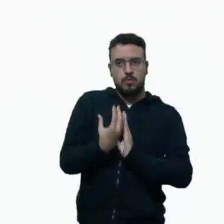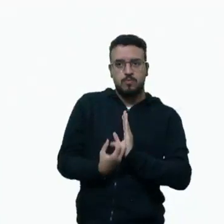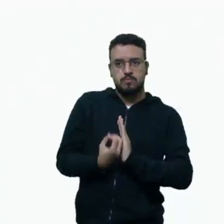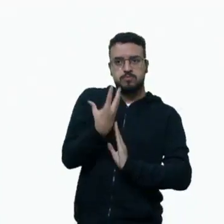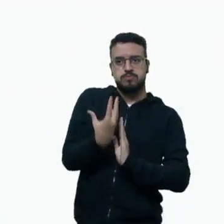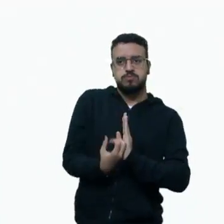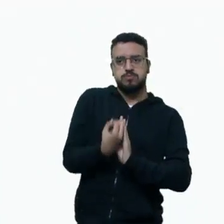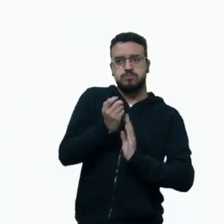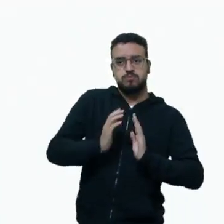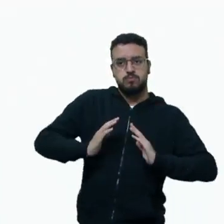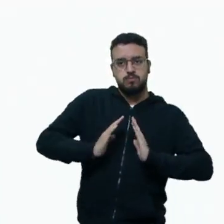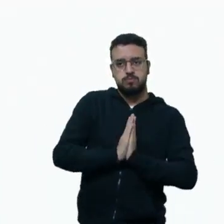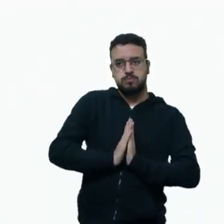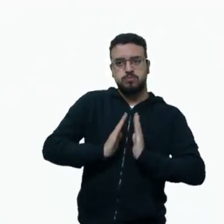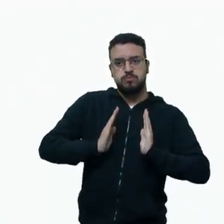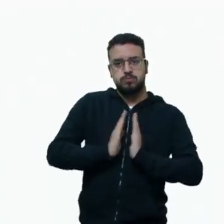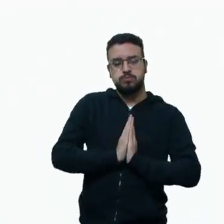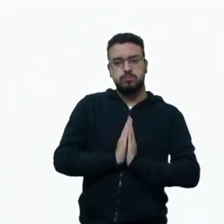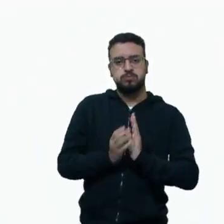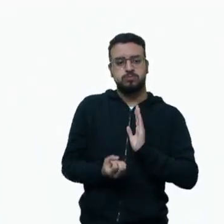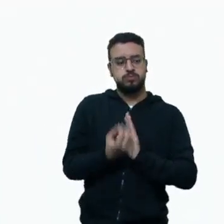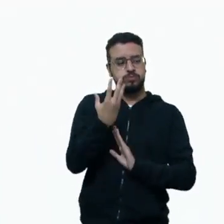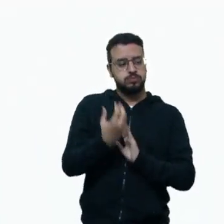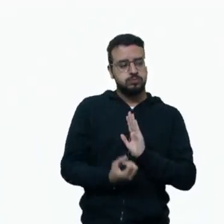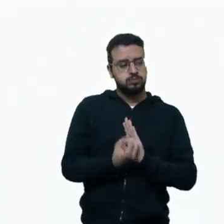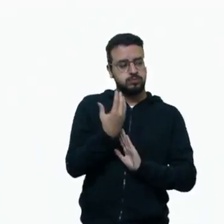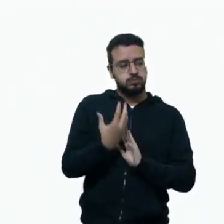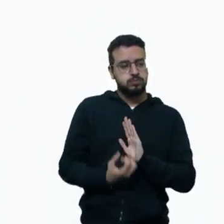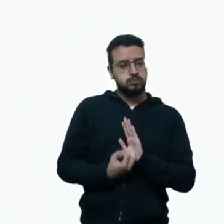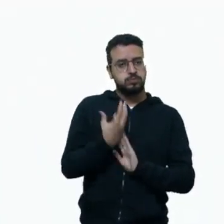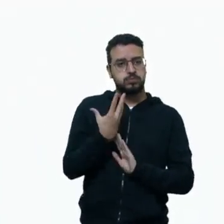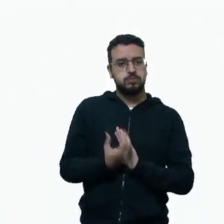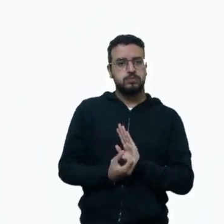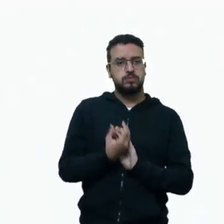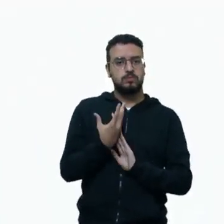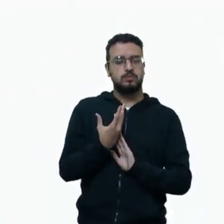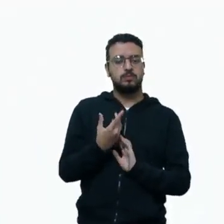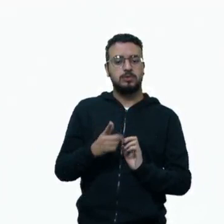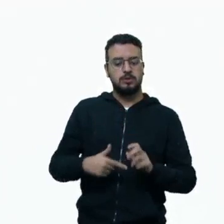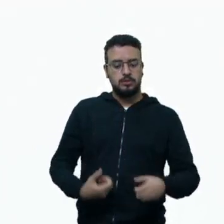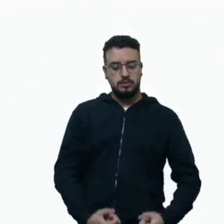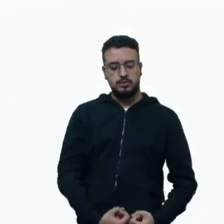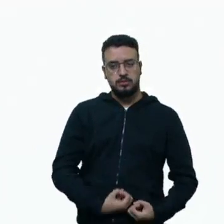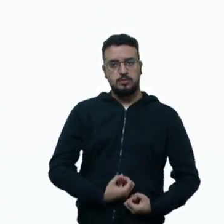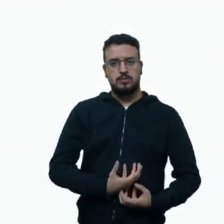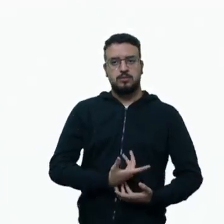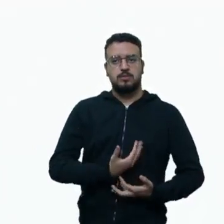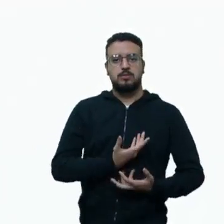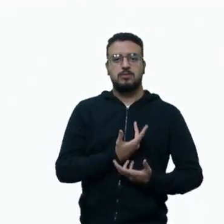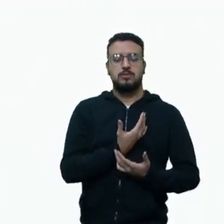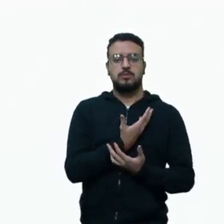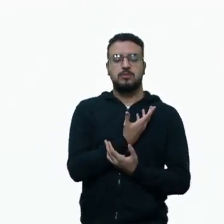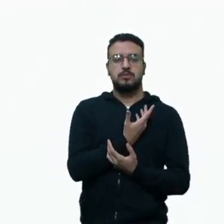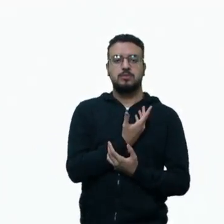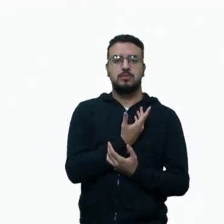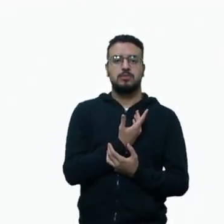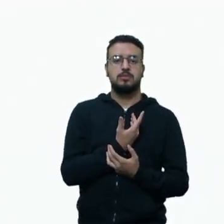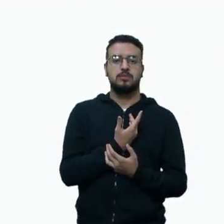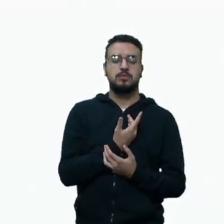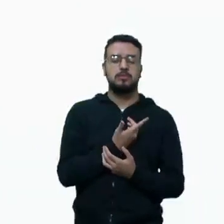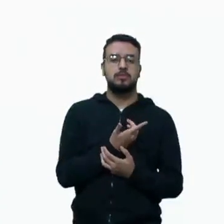músculo ele auxilia a bombear essa veia que está achatada, então ela vai encher um pouquinho mais,